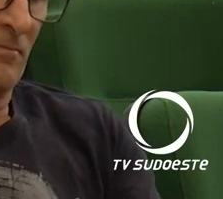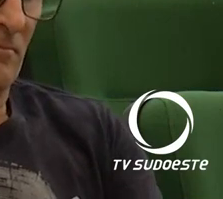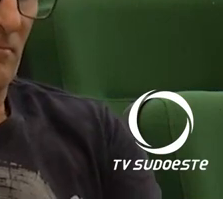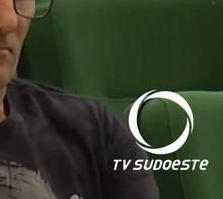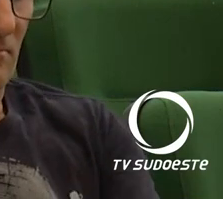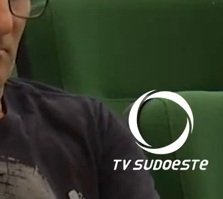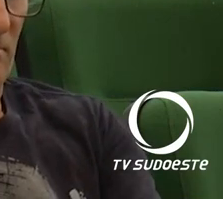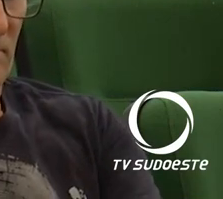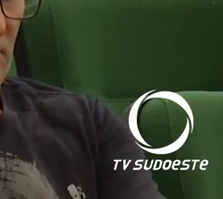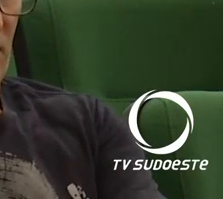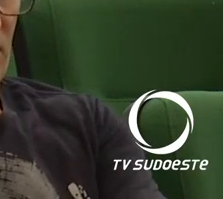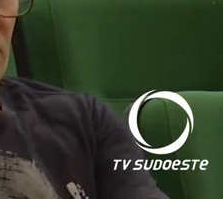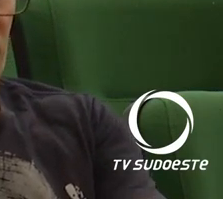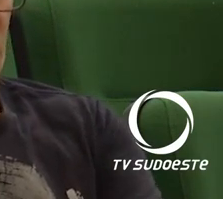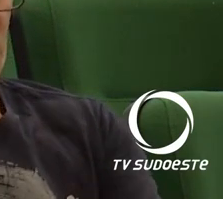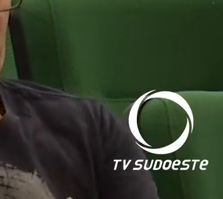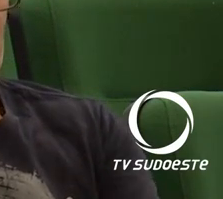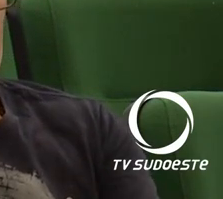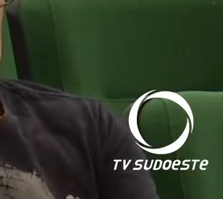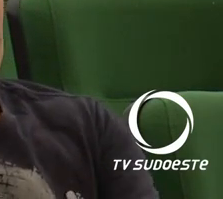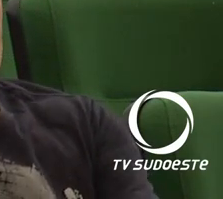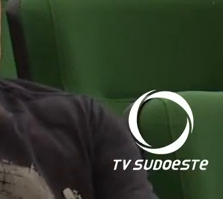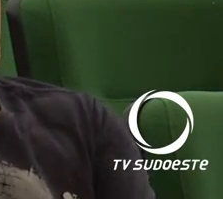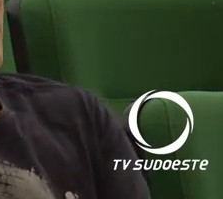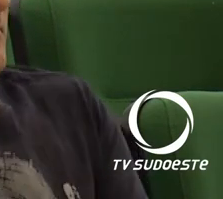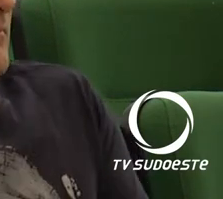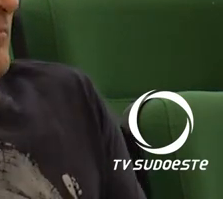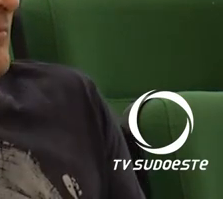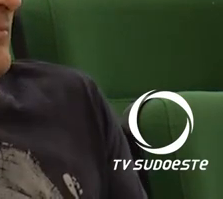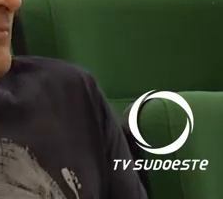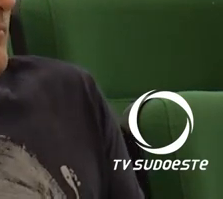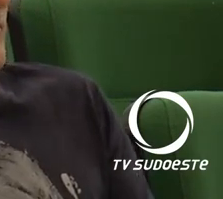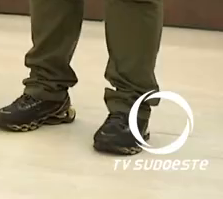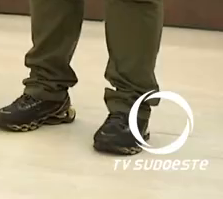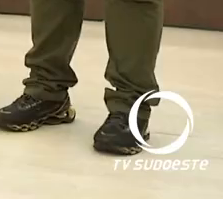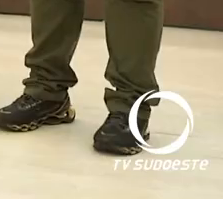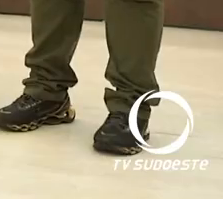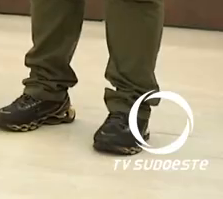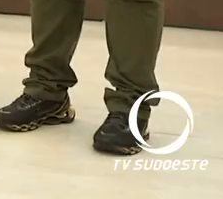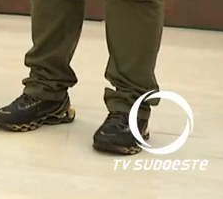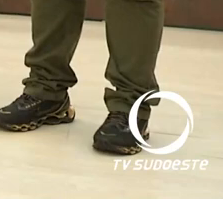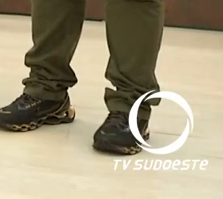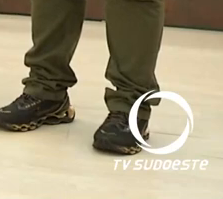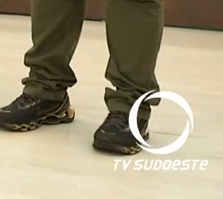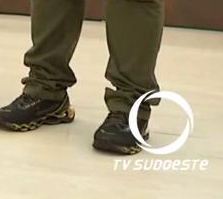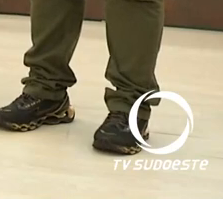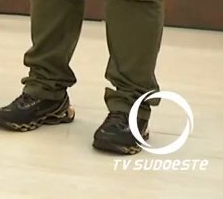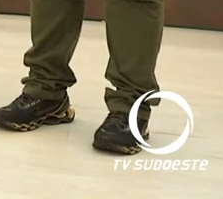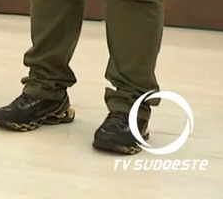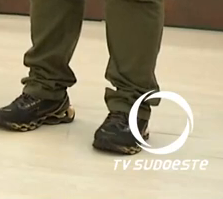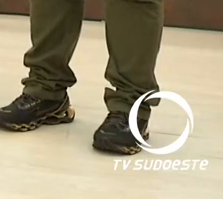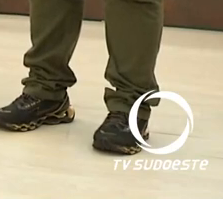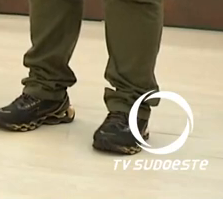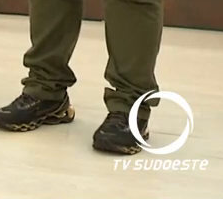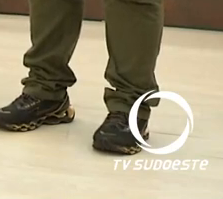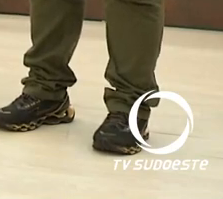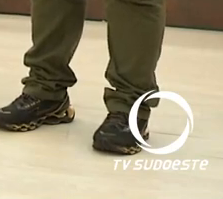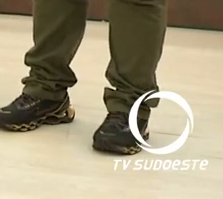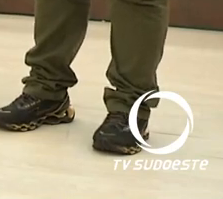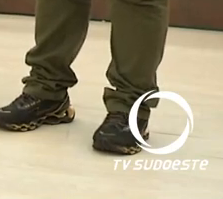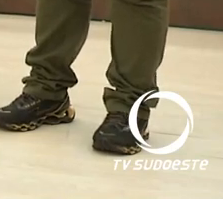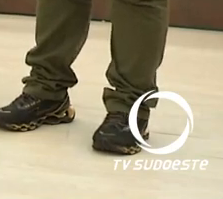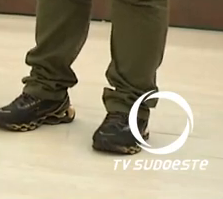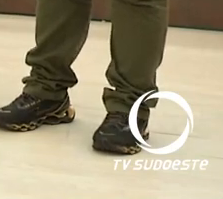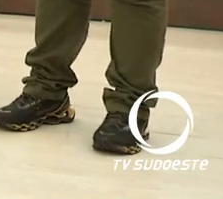de Advocacia Paranaense. Foi um trabalho, processo civil, do curso de Direito do Centro Universitário de Pato Branco, defendido